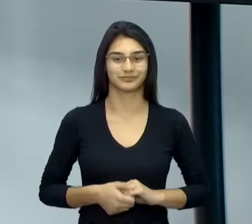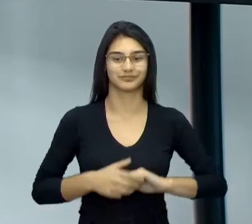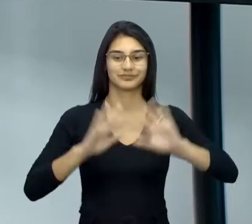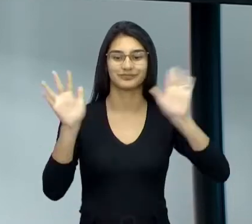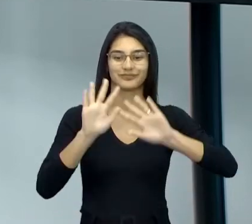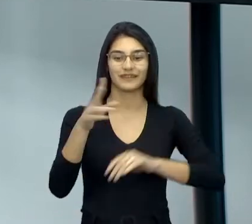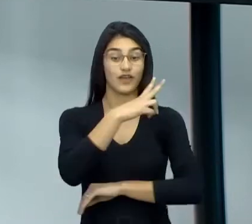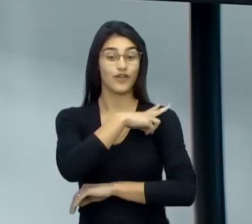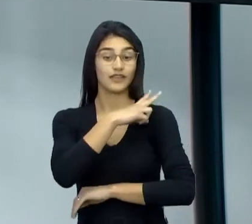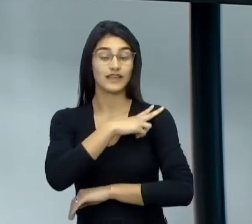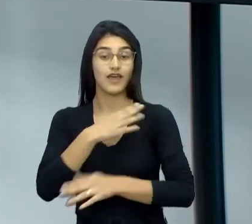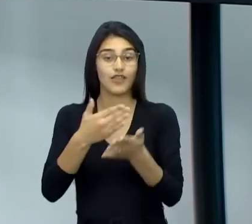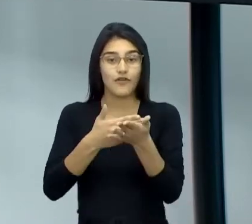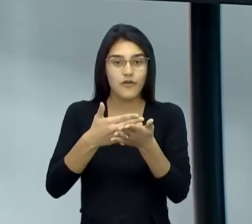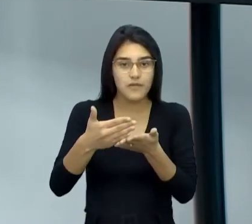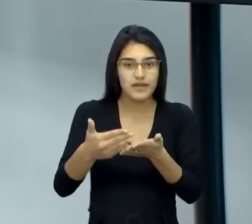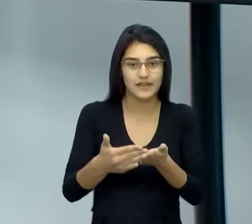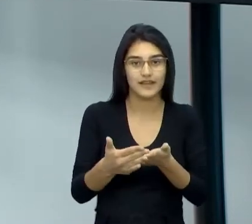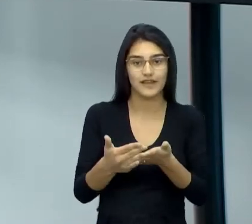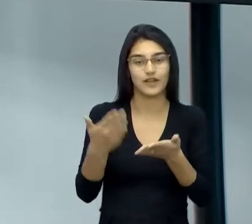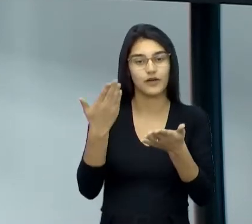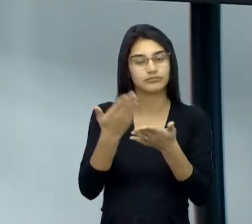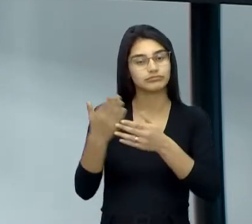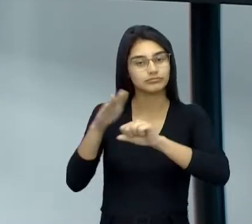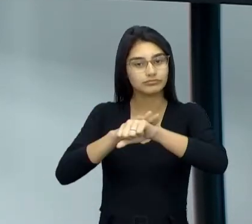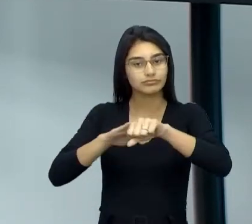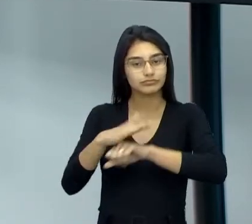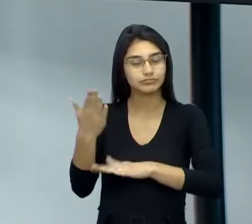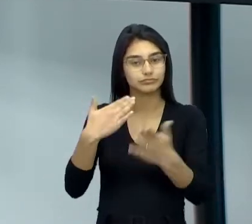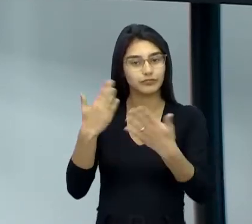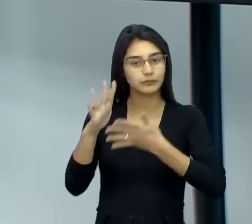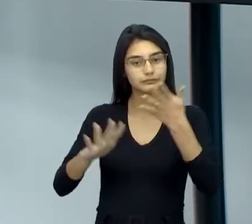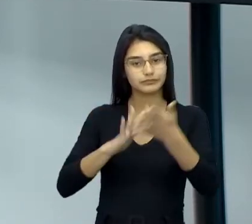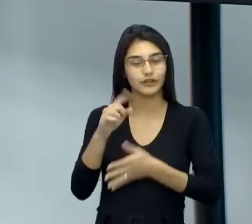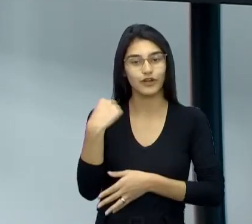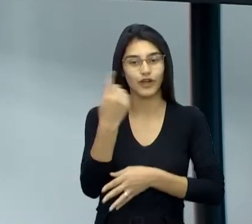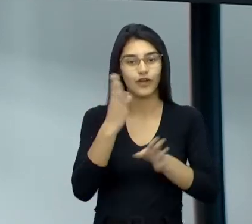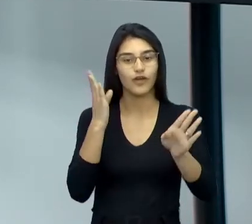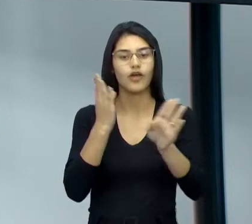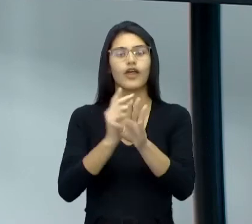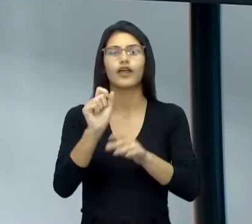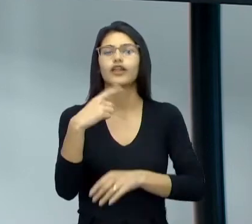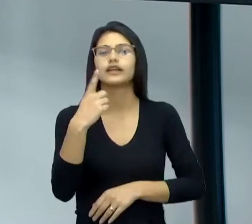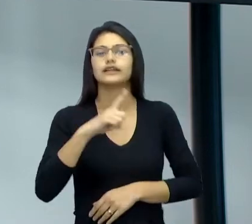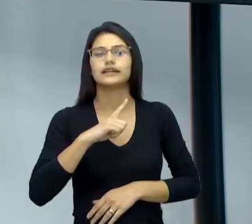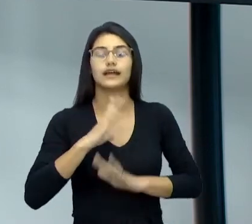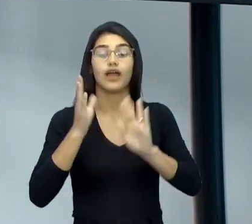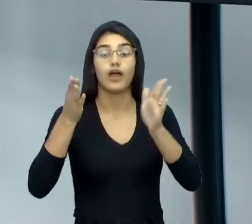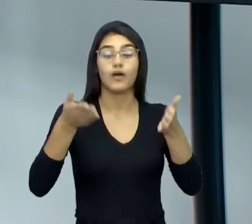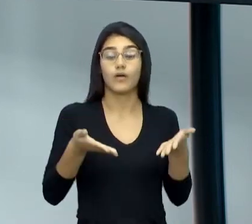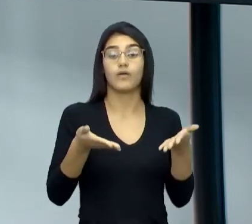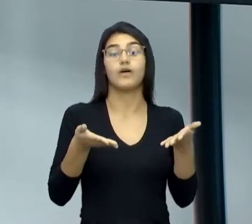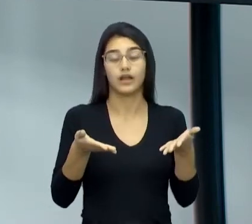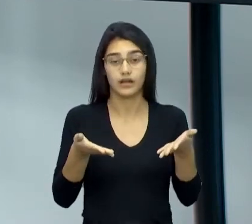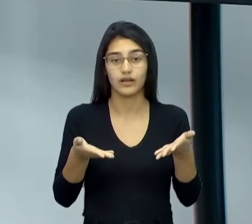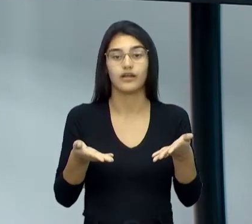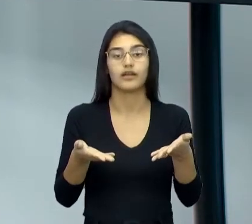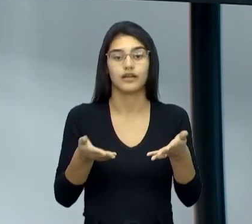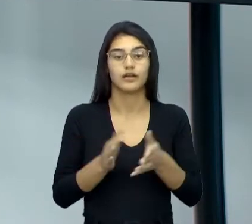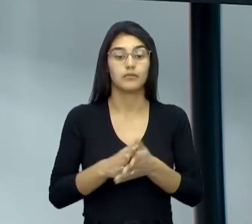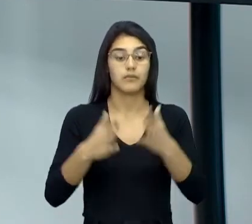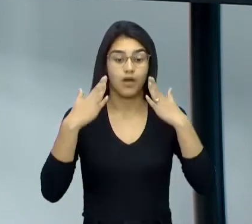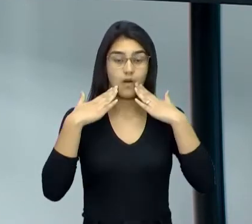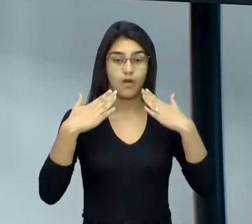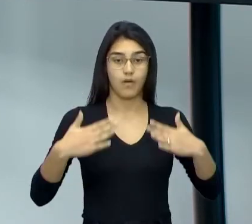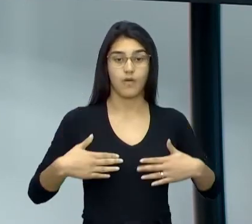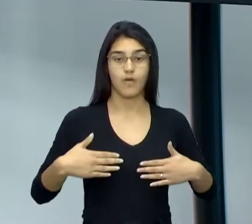Salve segunda série, está começando aí mais uma conversa aqui, mais um encontro nosso. O que será que a gente tem aí reservado hoje aqui para Corpo,